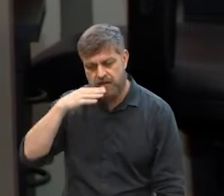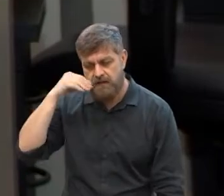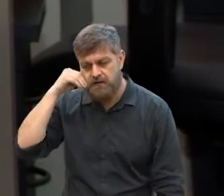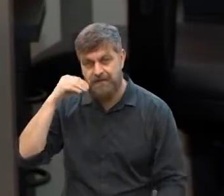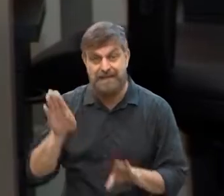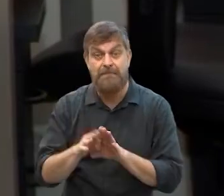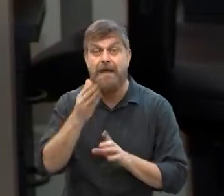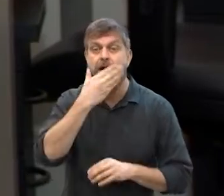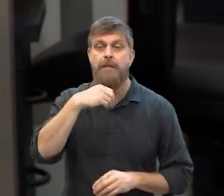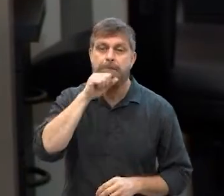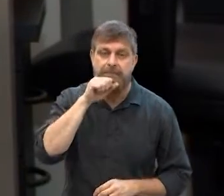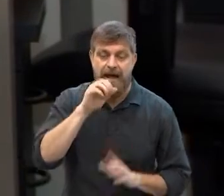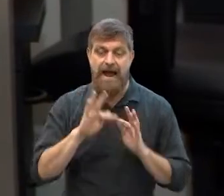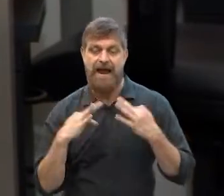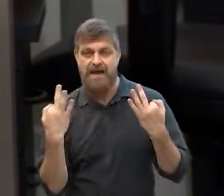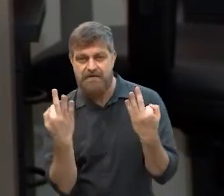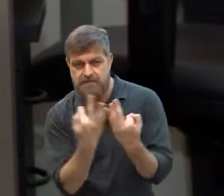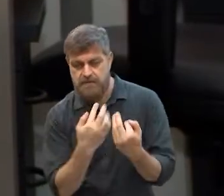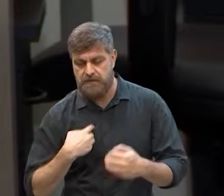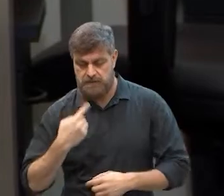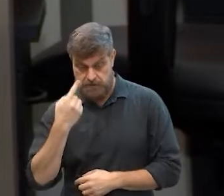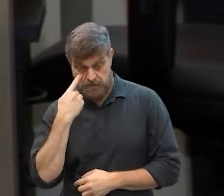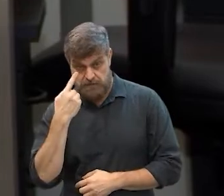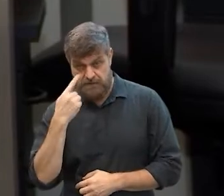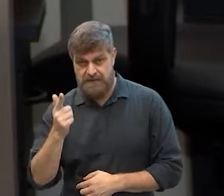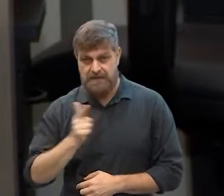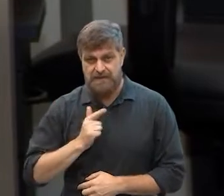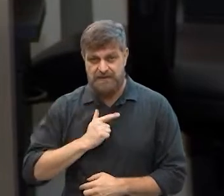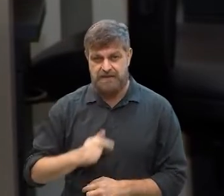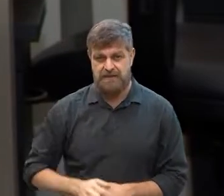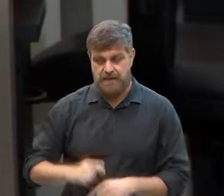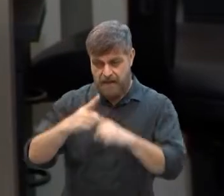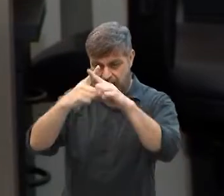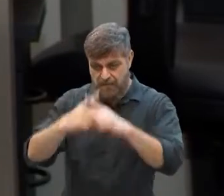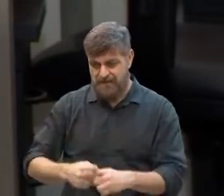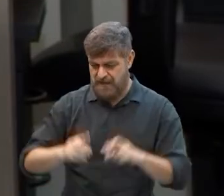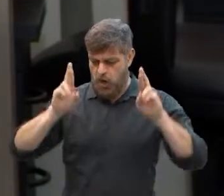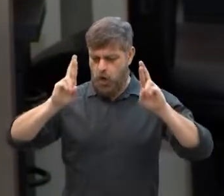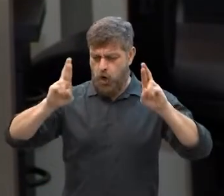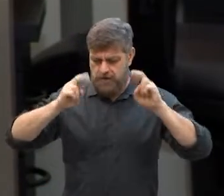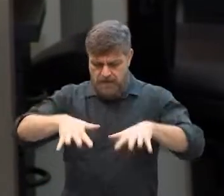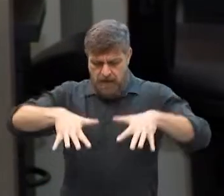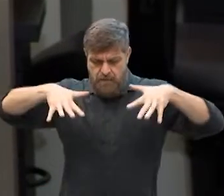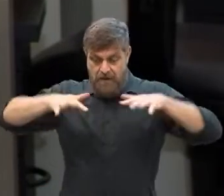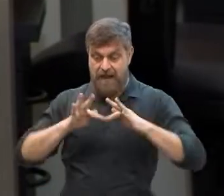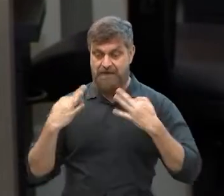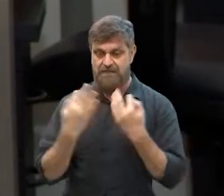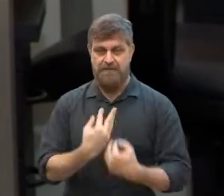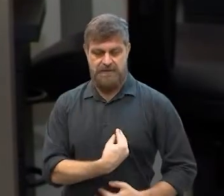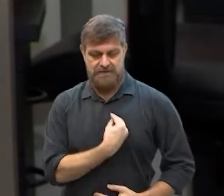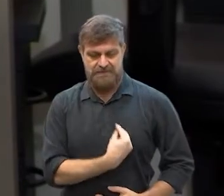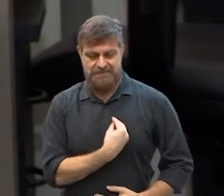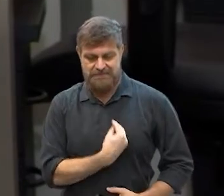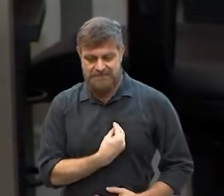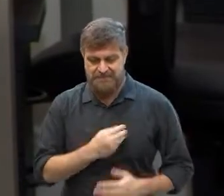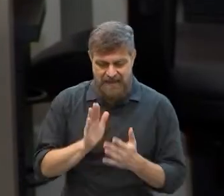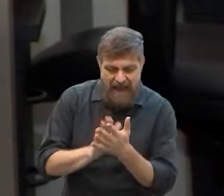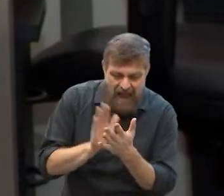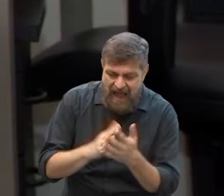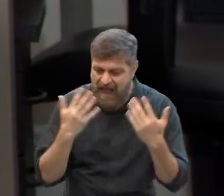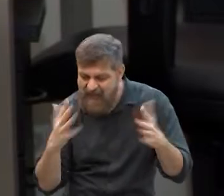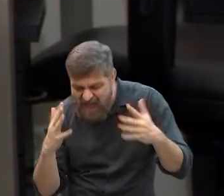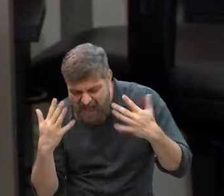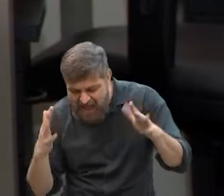os pais, né, as famílias. O que a gente tem visto são jogos com muita torcida, porque as famílias vão presenciar